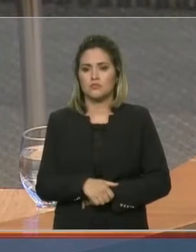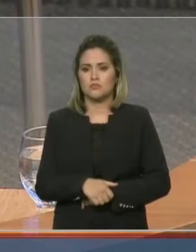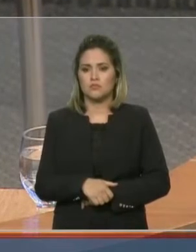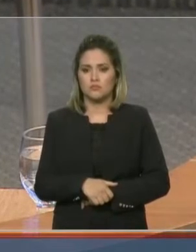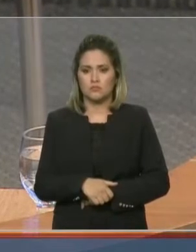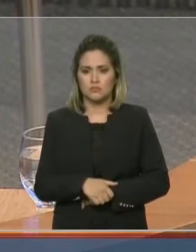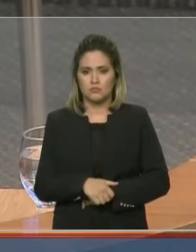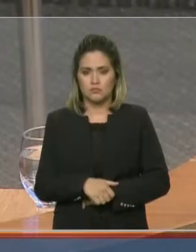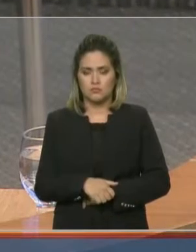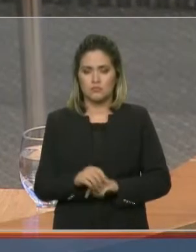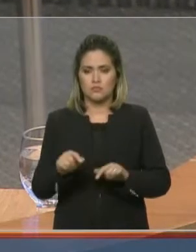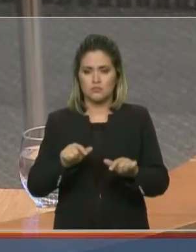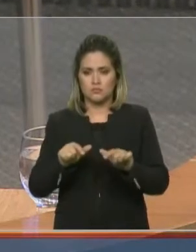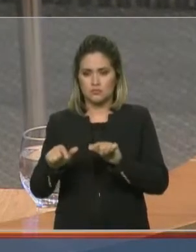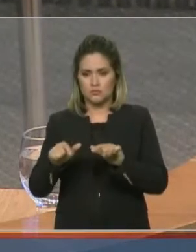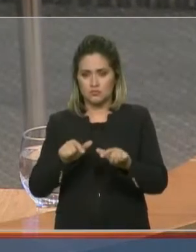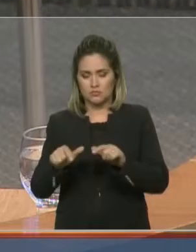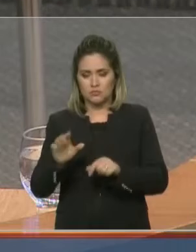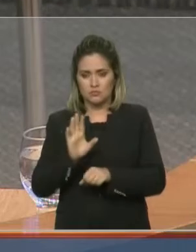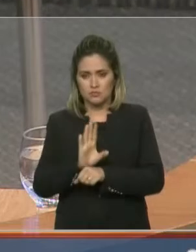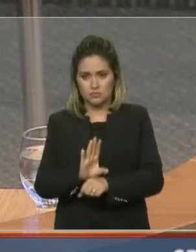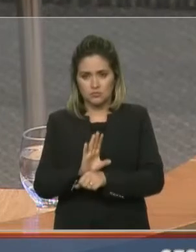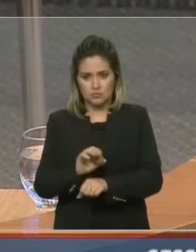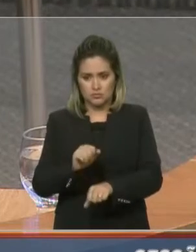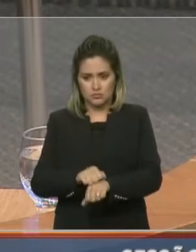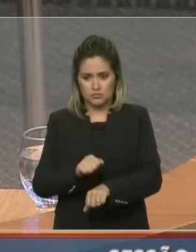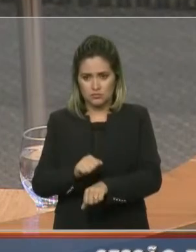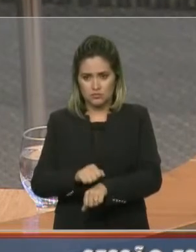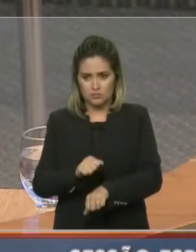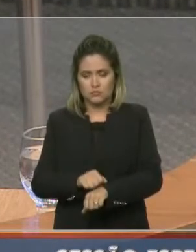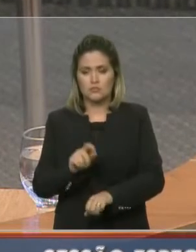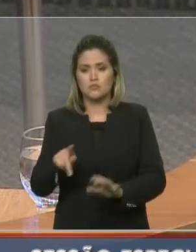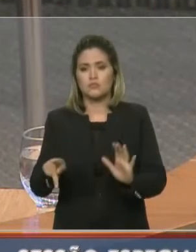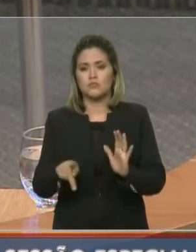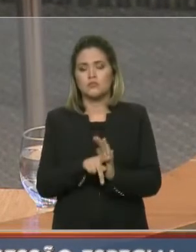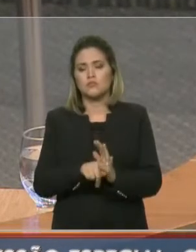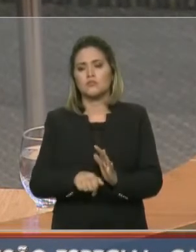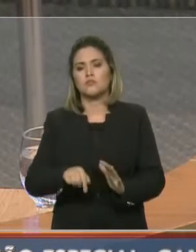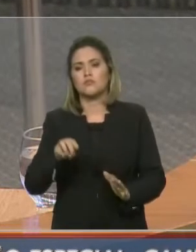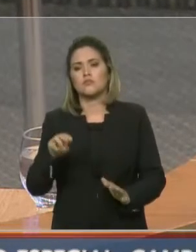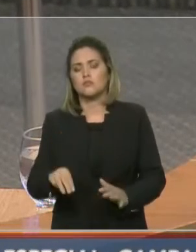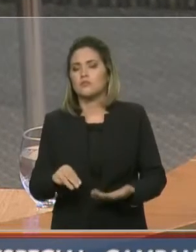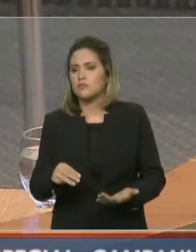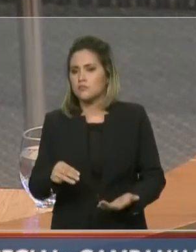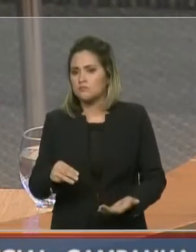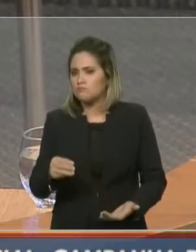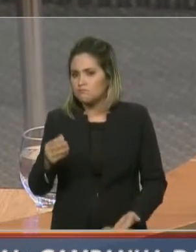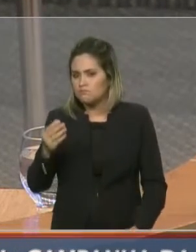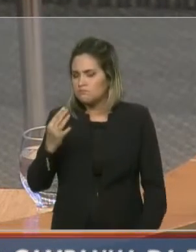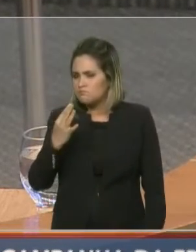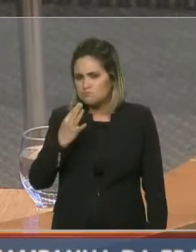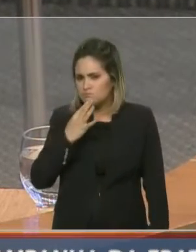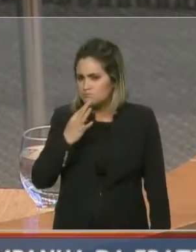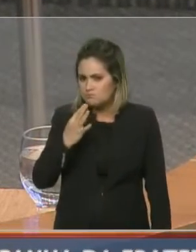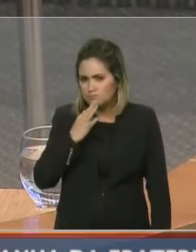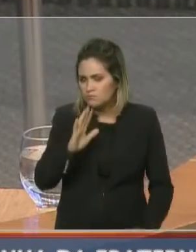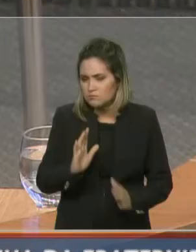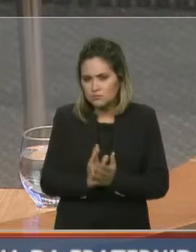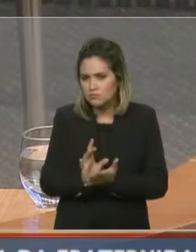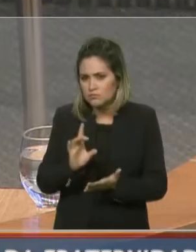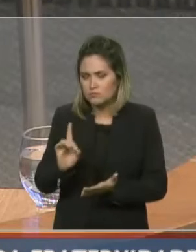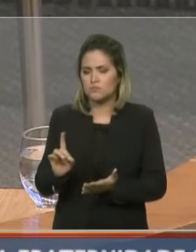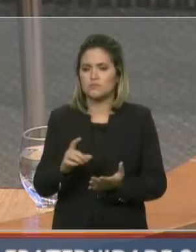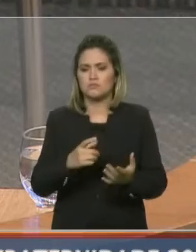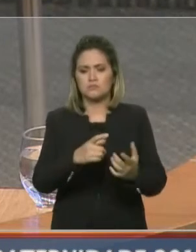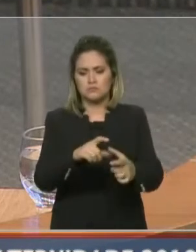de caridade, é próprio dos leigos. Os leigos que estão inseridos nos mais